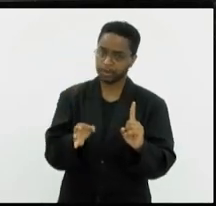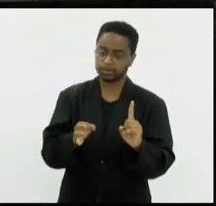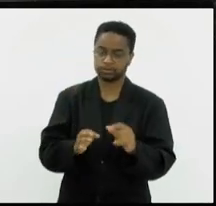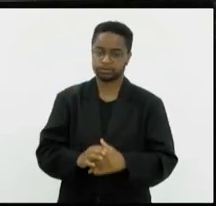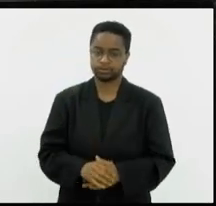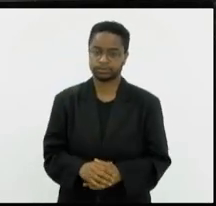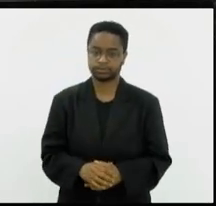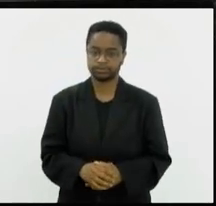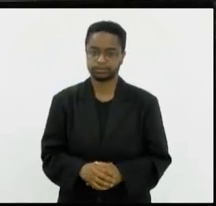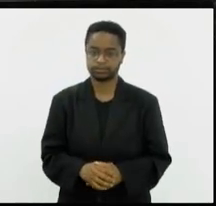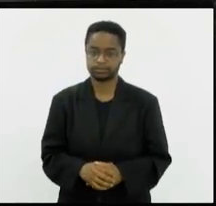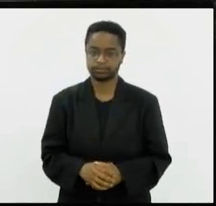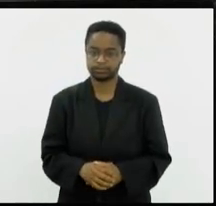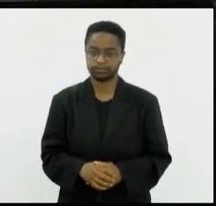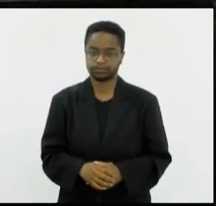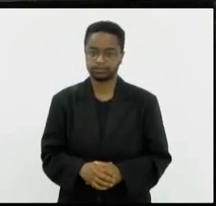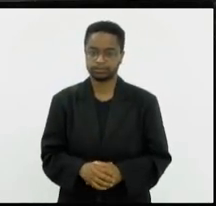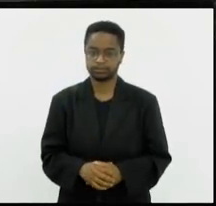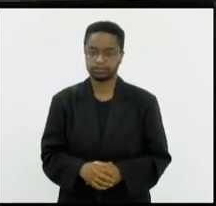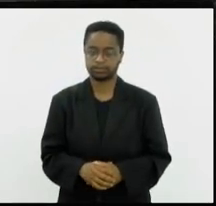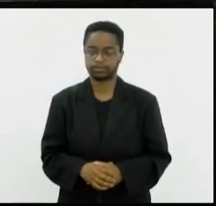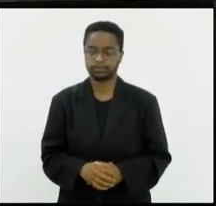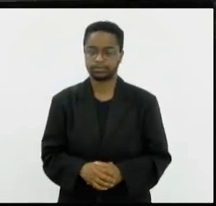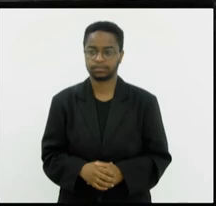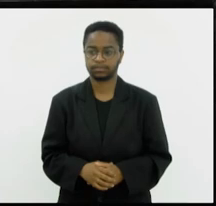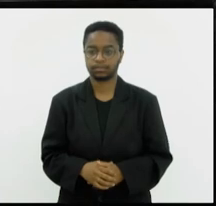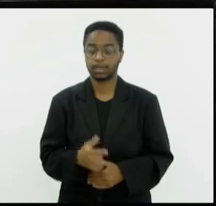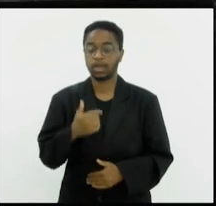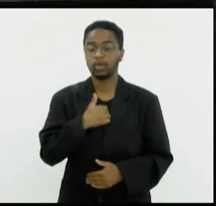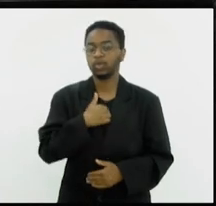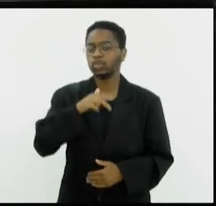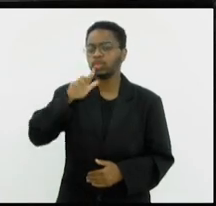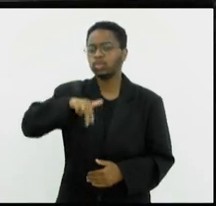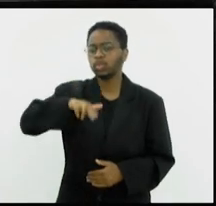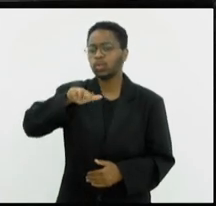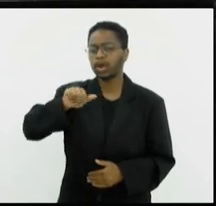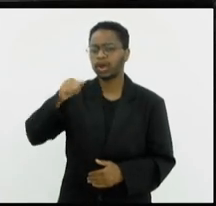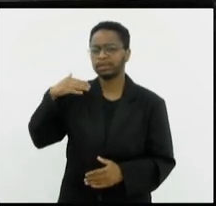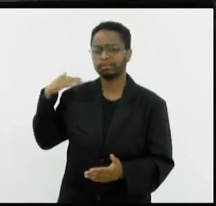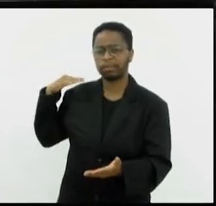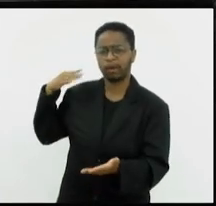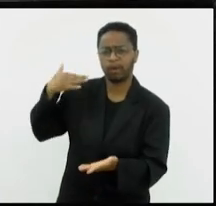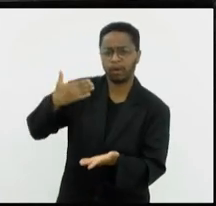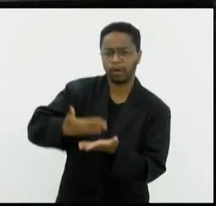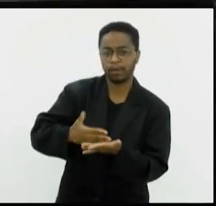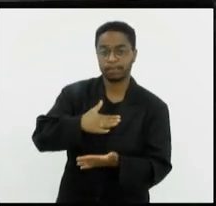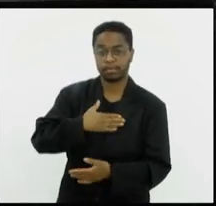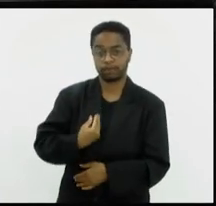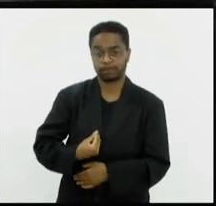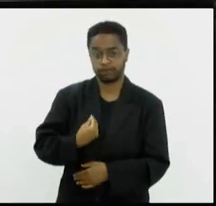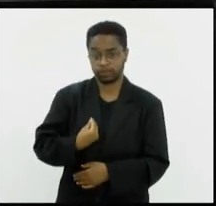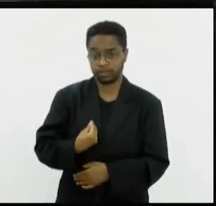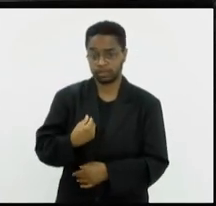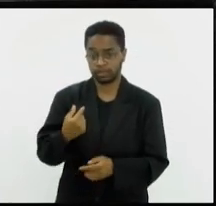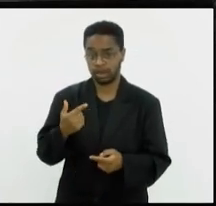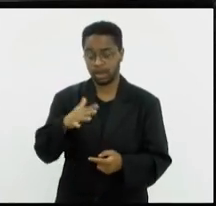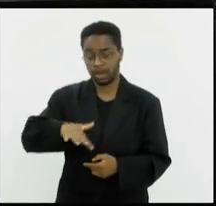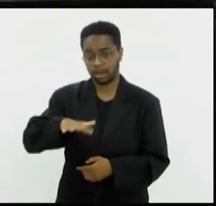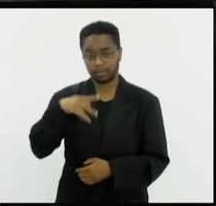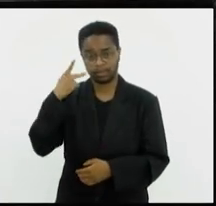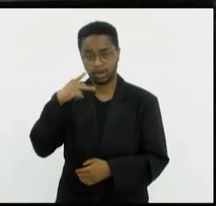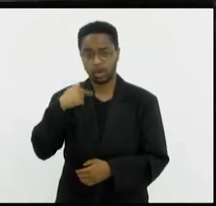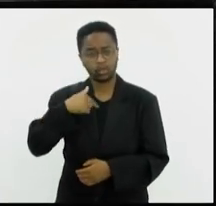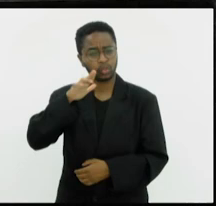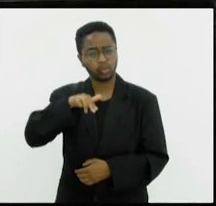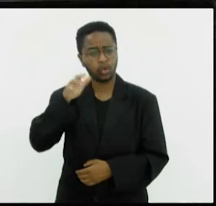enlouquecido eu nunca ouvi na minha história toda de vida política tanta